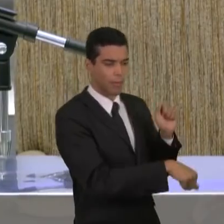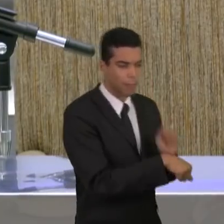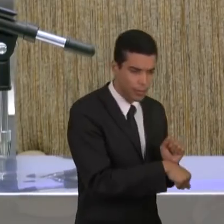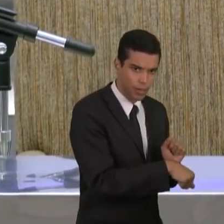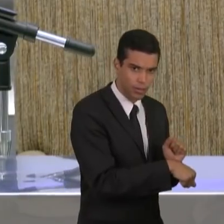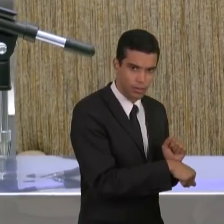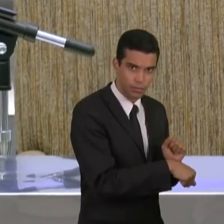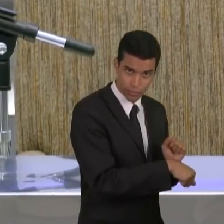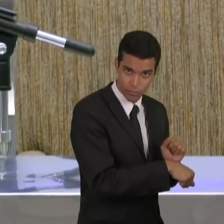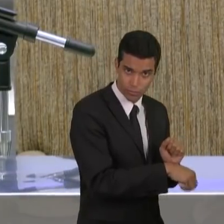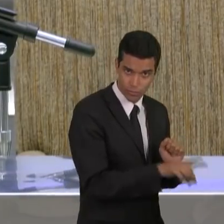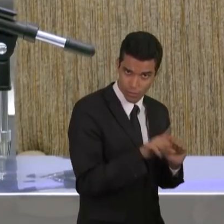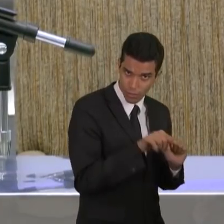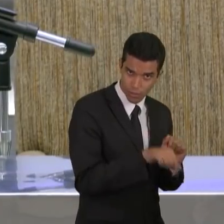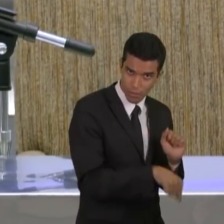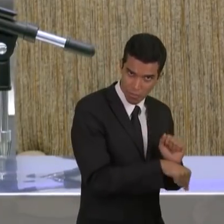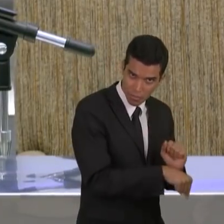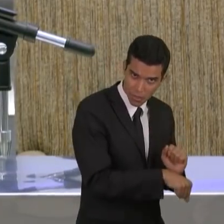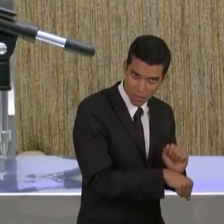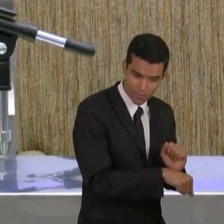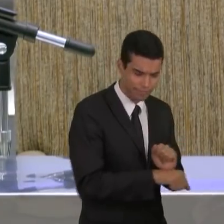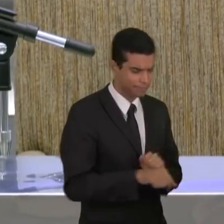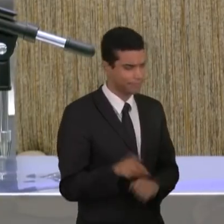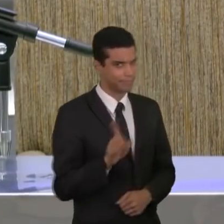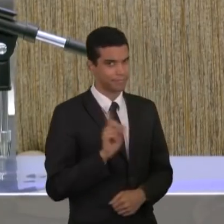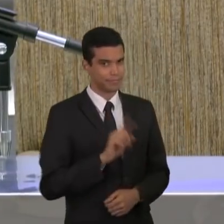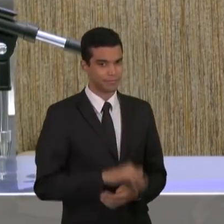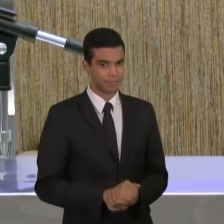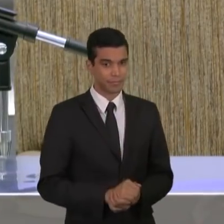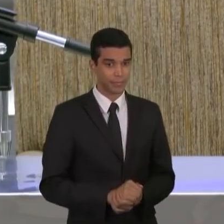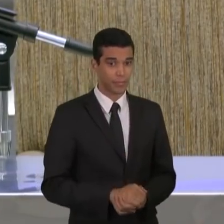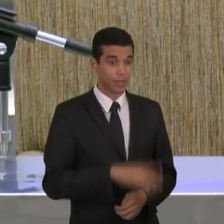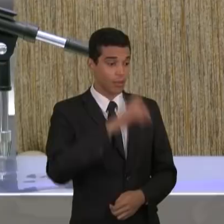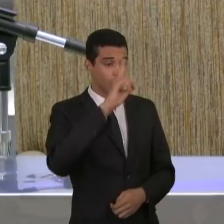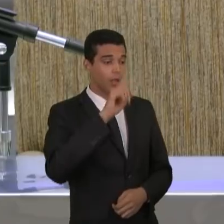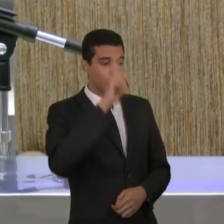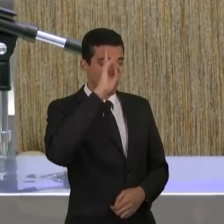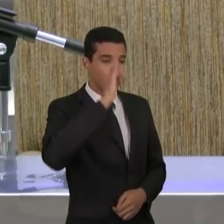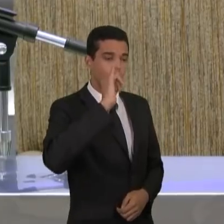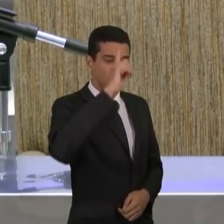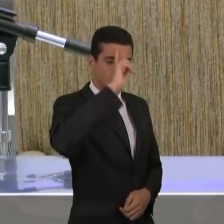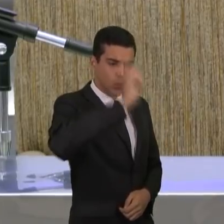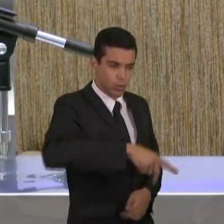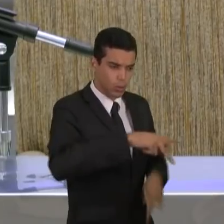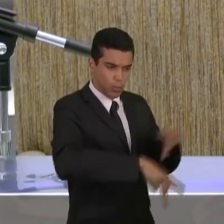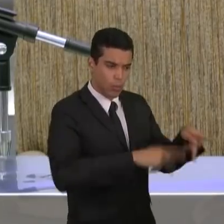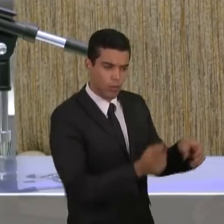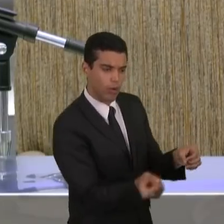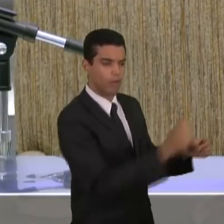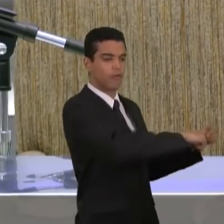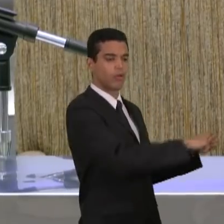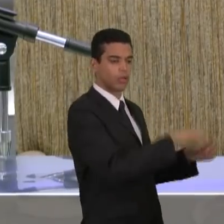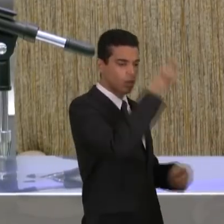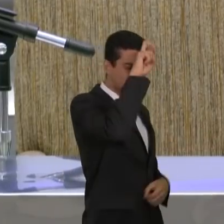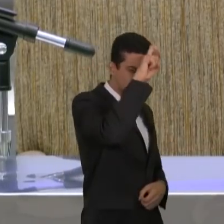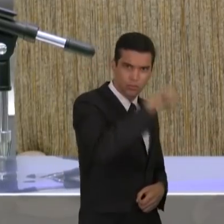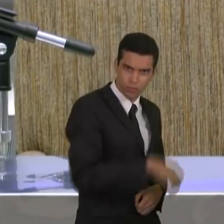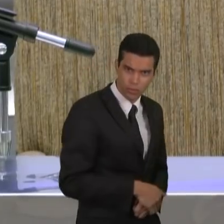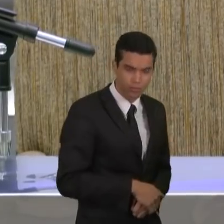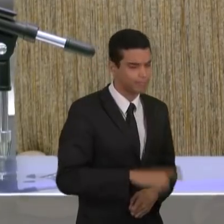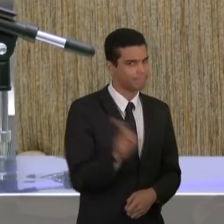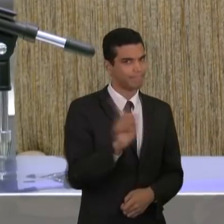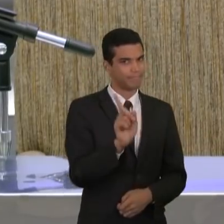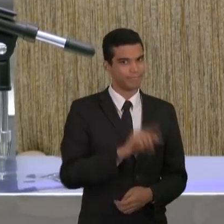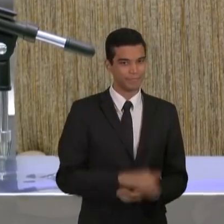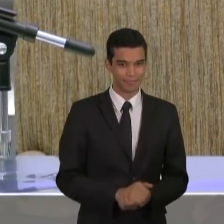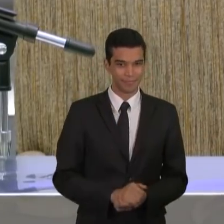é isso Diz ao povo que volte atrás é assim que ele disse como é